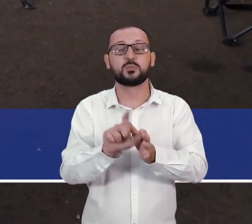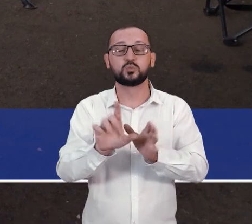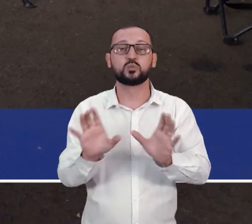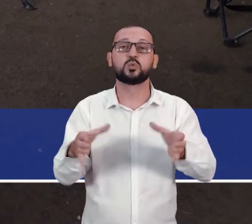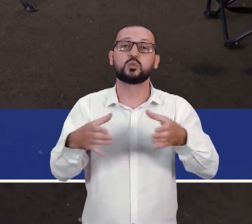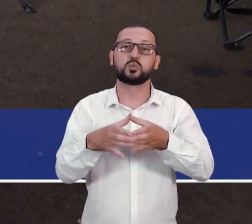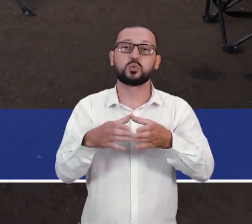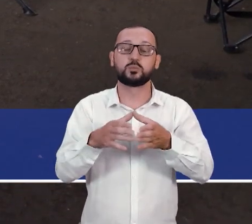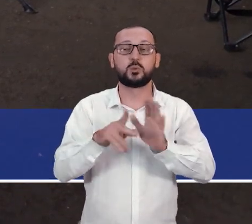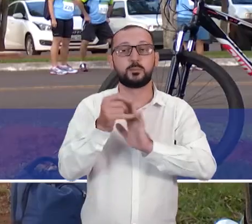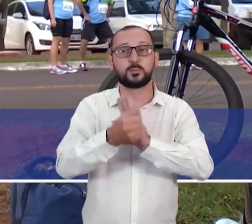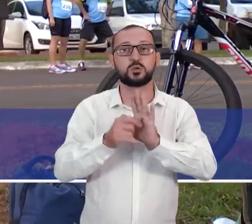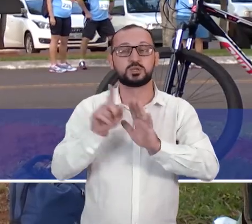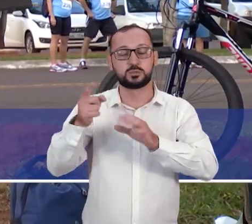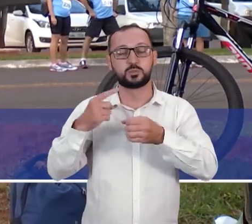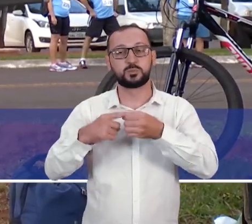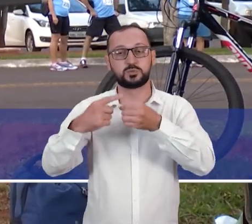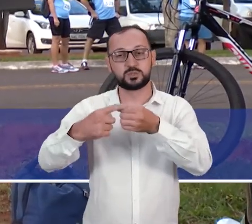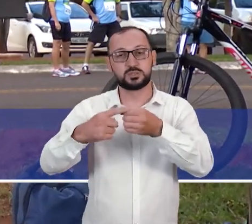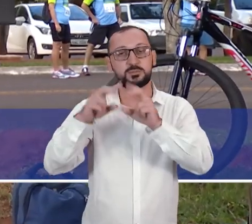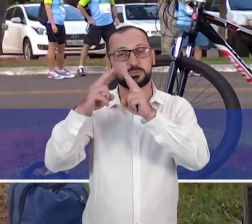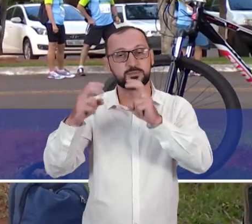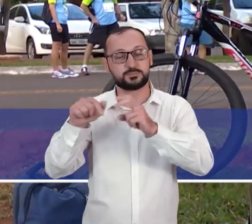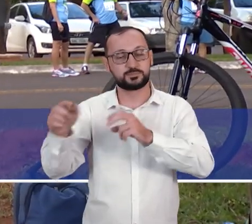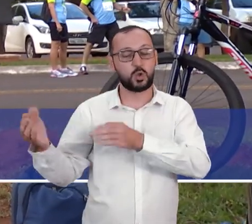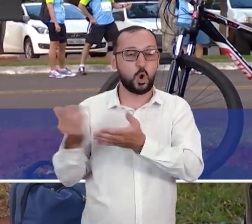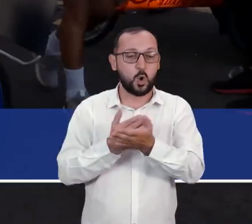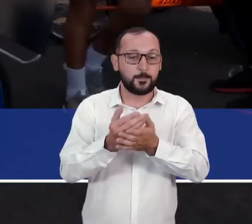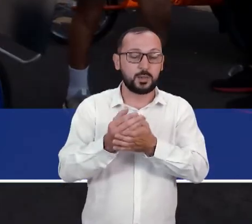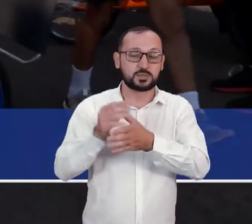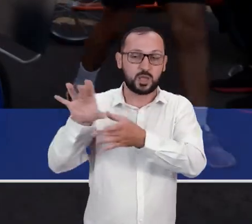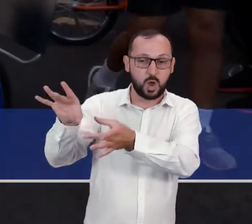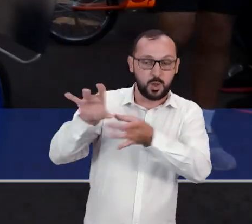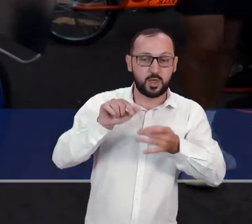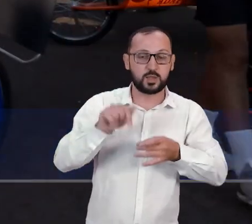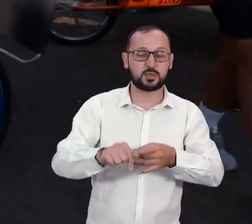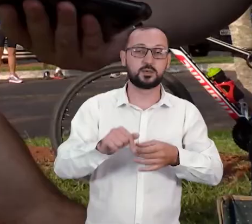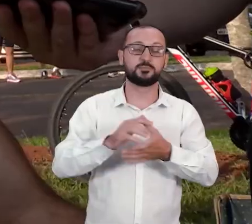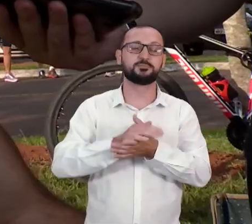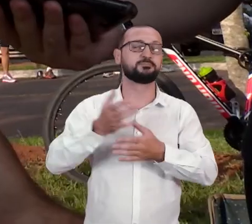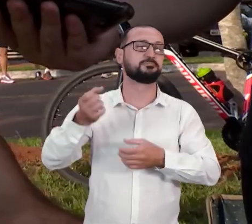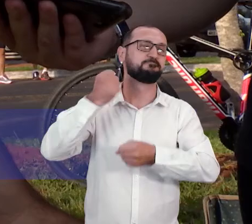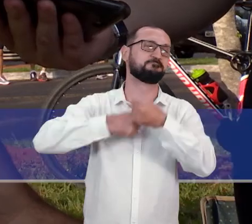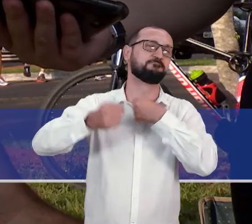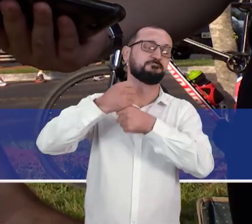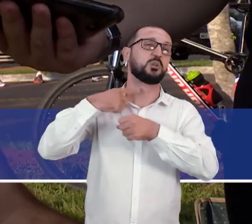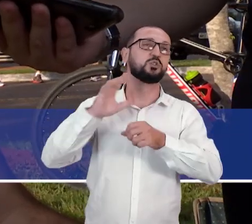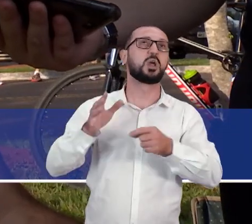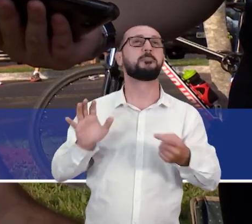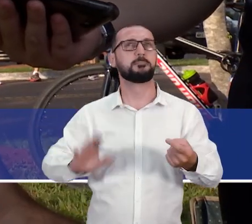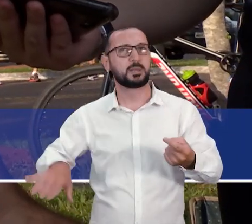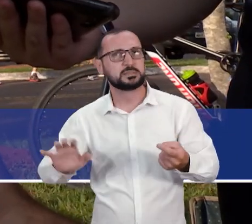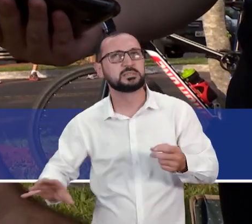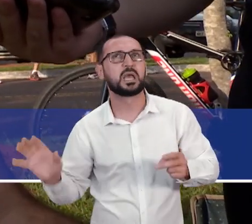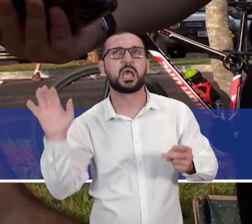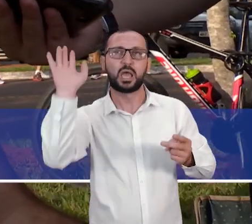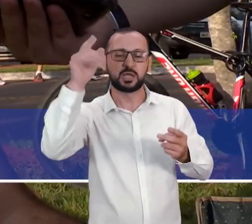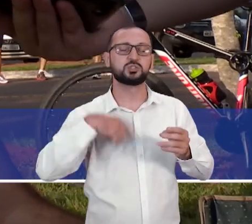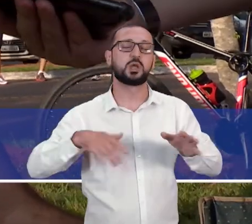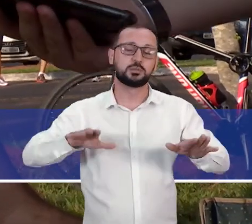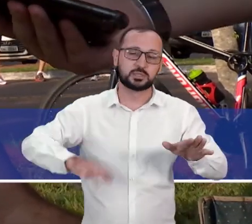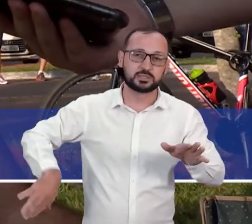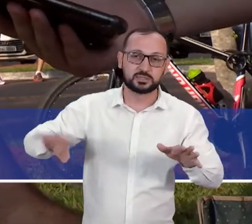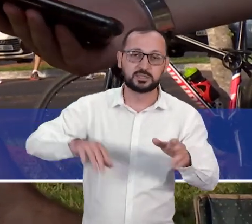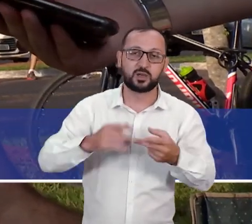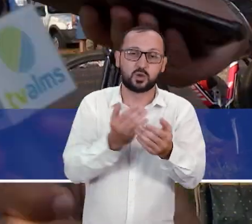da equipe Pernas Solidárias, projeto nascido em Joinville e que começa a dar frutos em Mato Grosso do Sul. Há muitos anos atrás eu joguei basquete, já